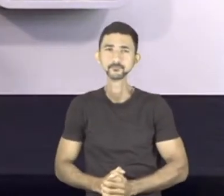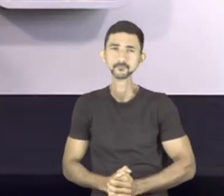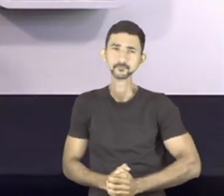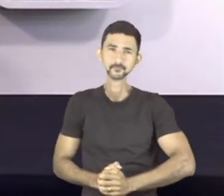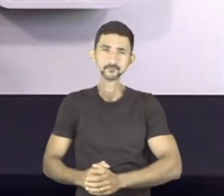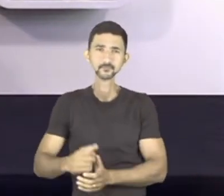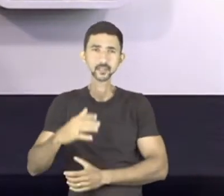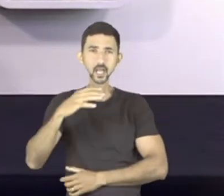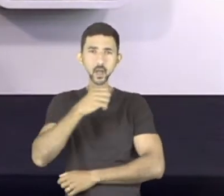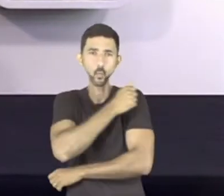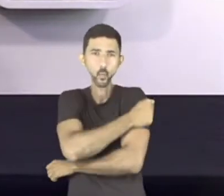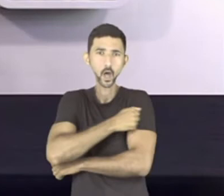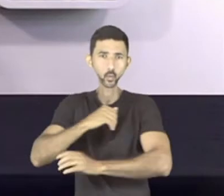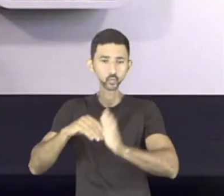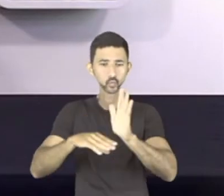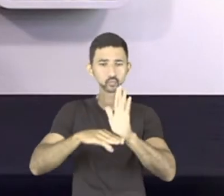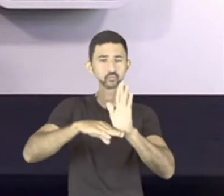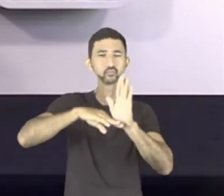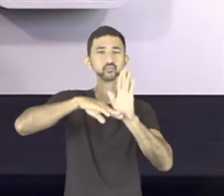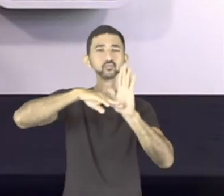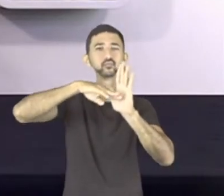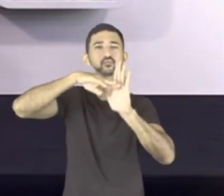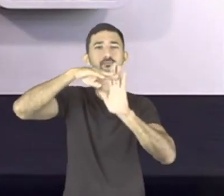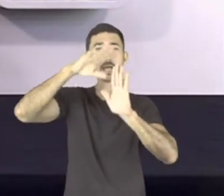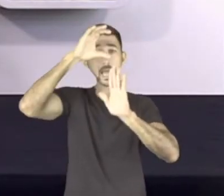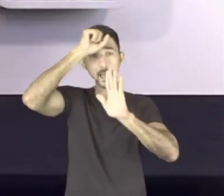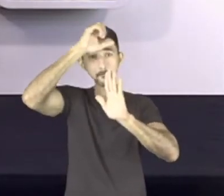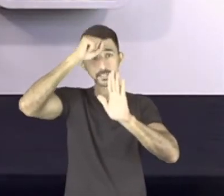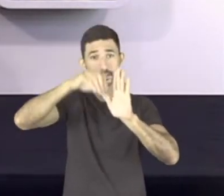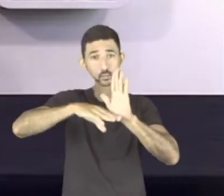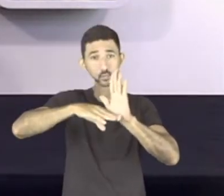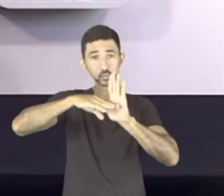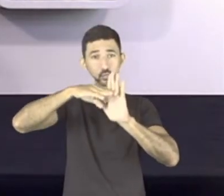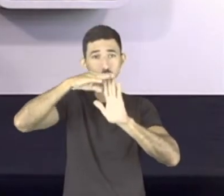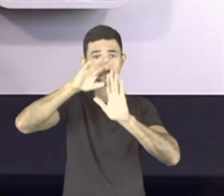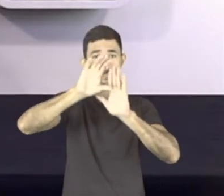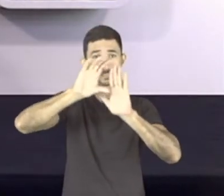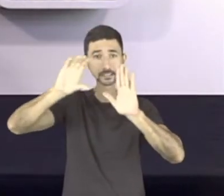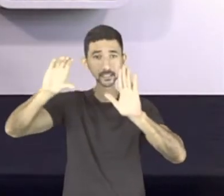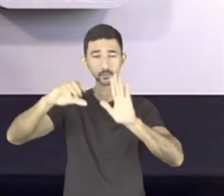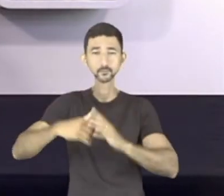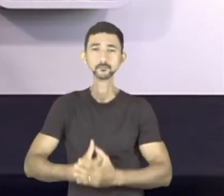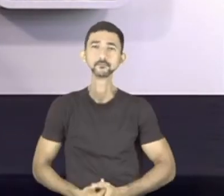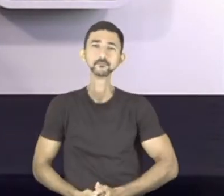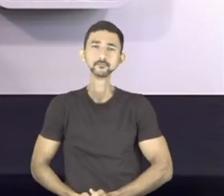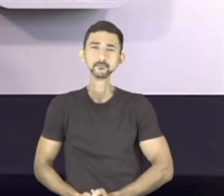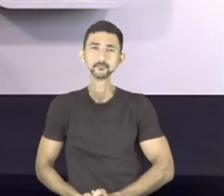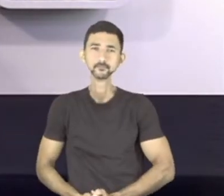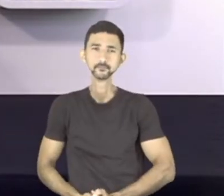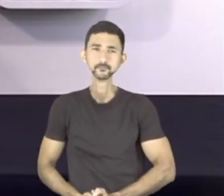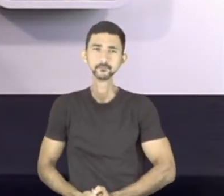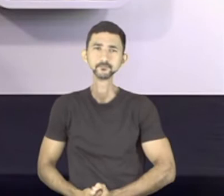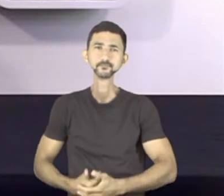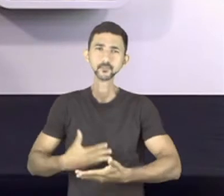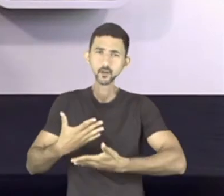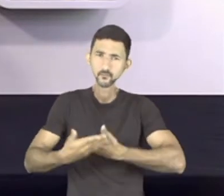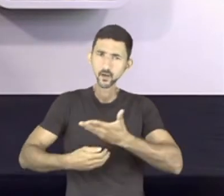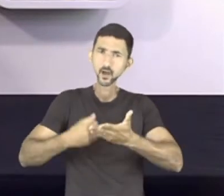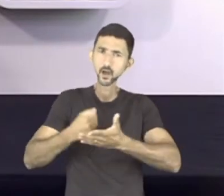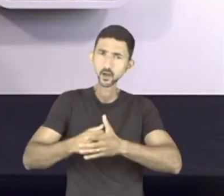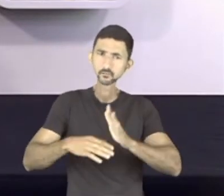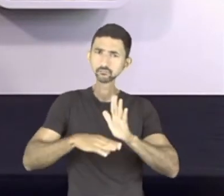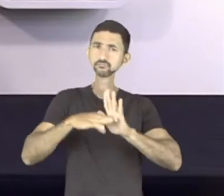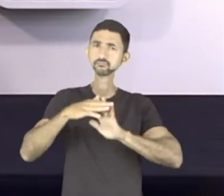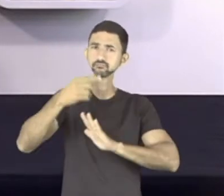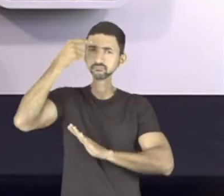no nível de aprendizado mais alto, ele chega ali no céu, e isso vai exigir um nível